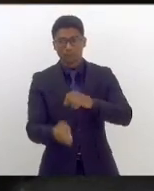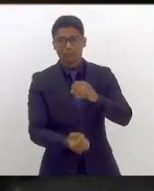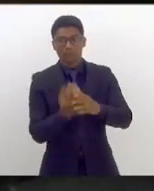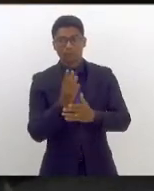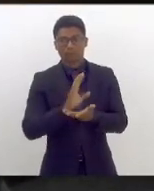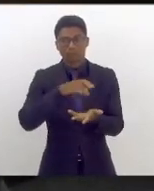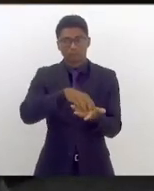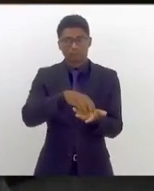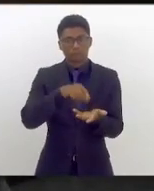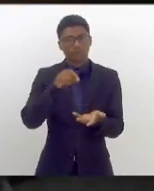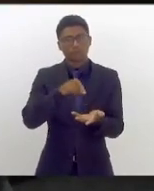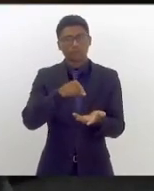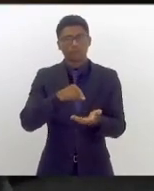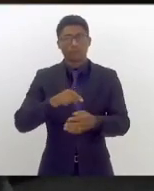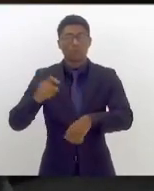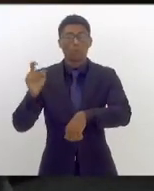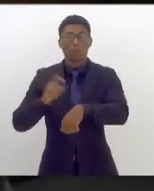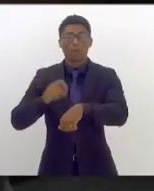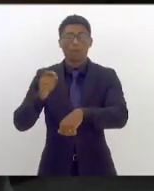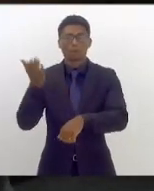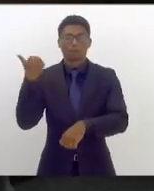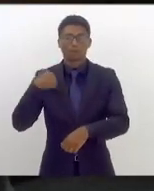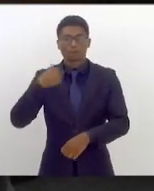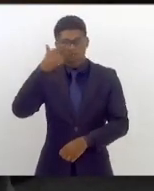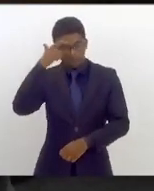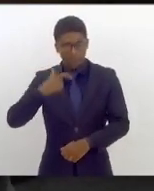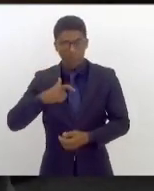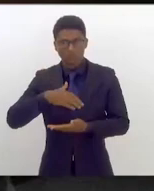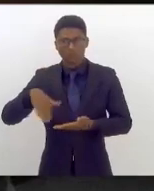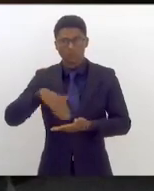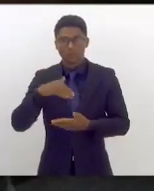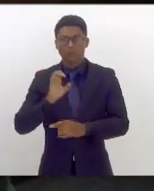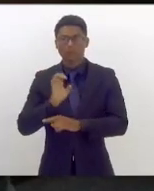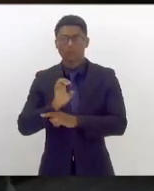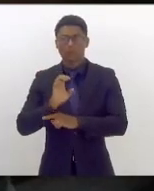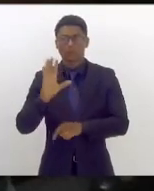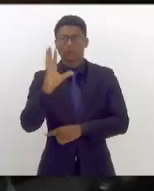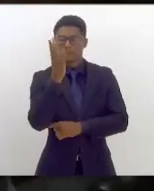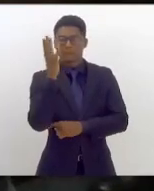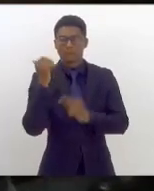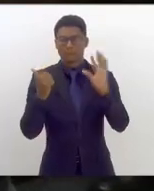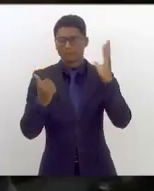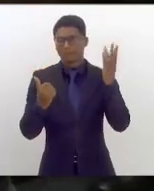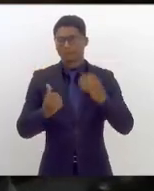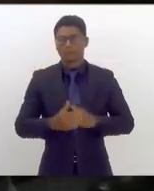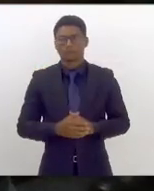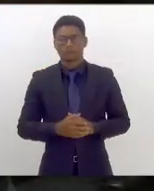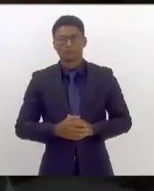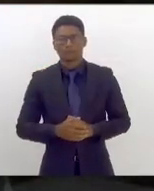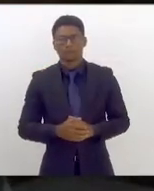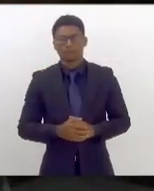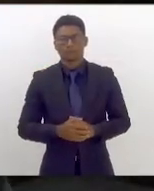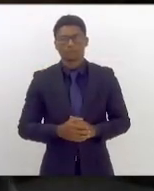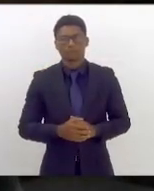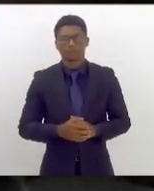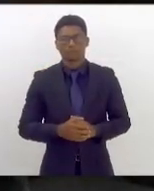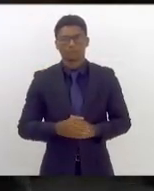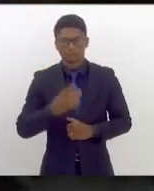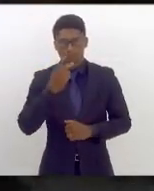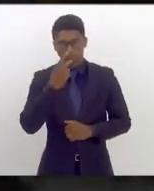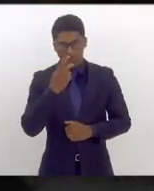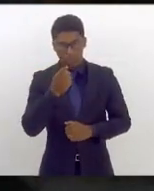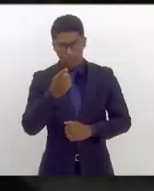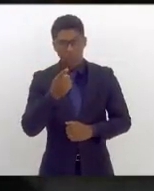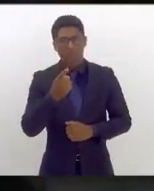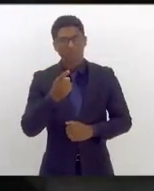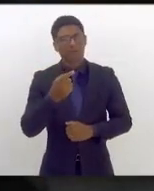no momento em que eu fui secretário de estado de Meio Ambiente e eu posso garantir para vossa excelência